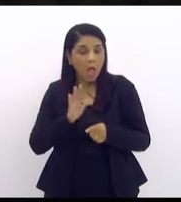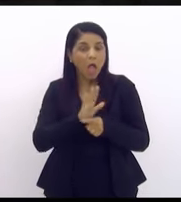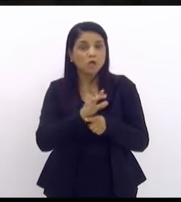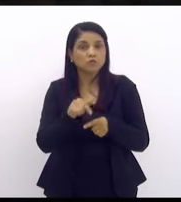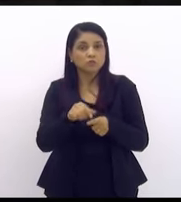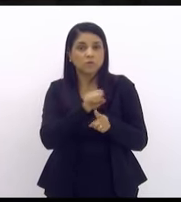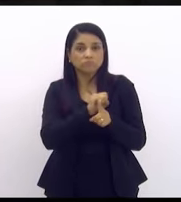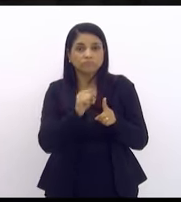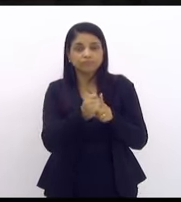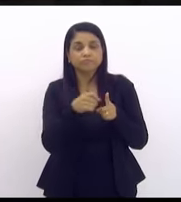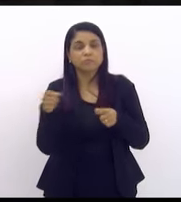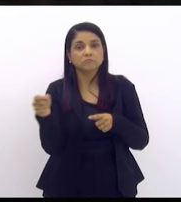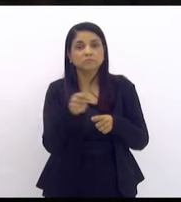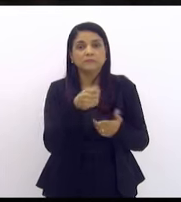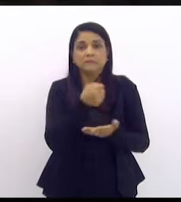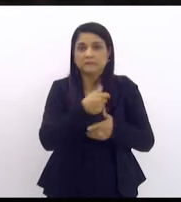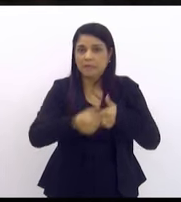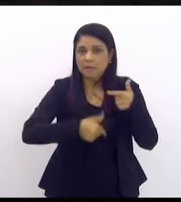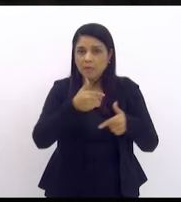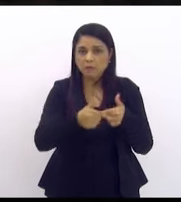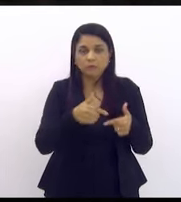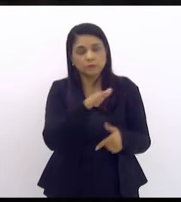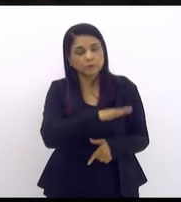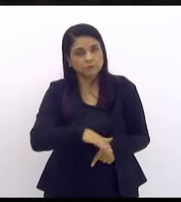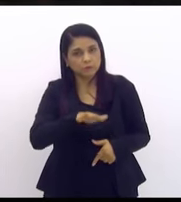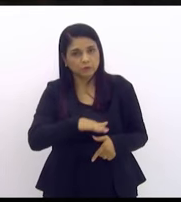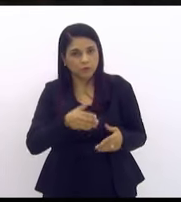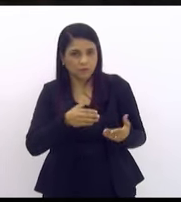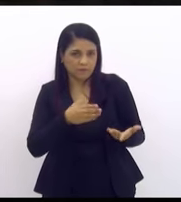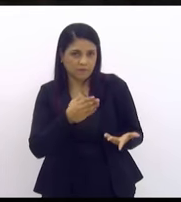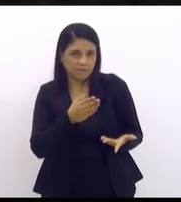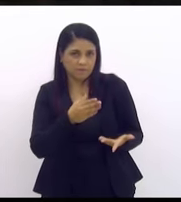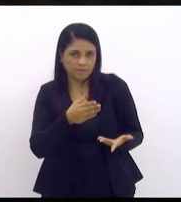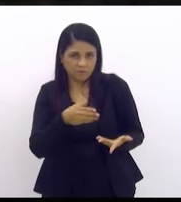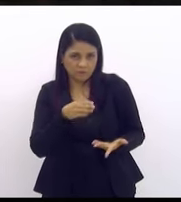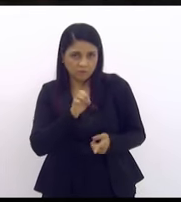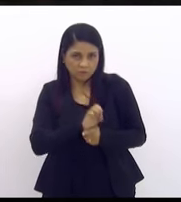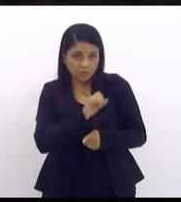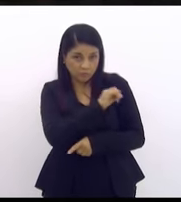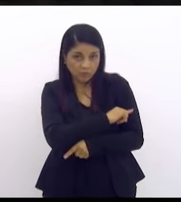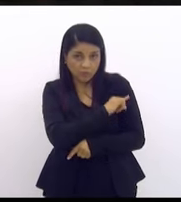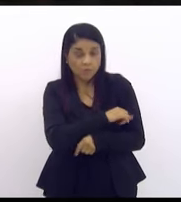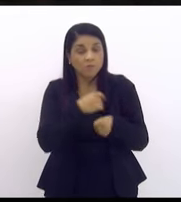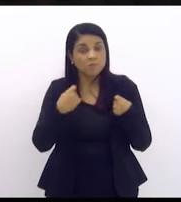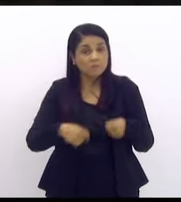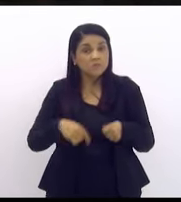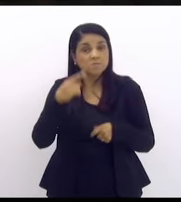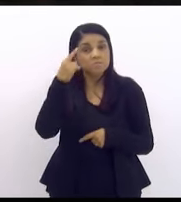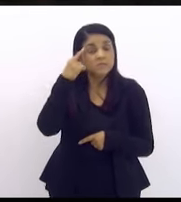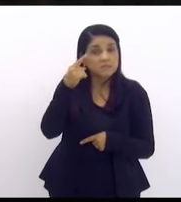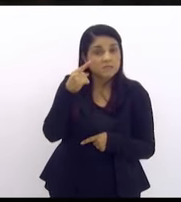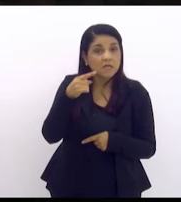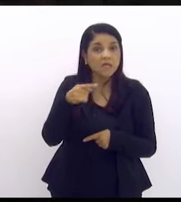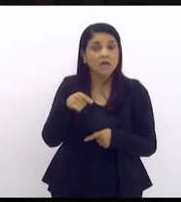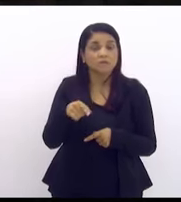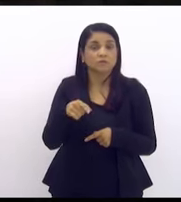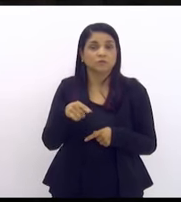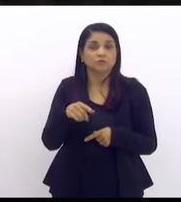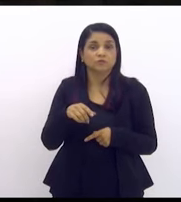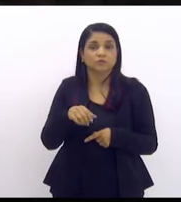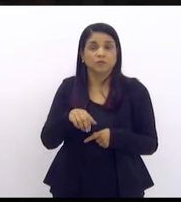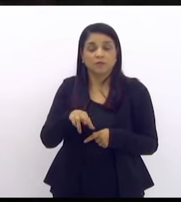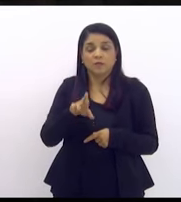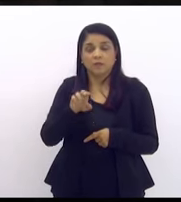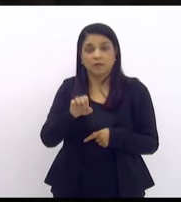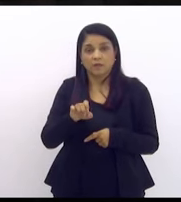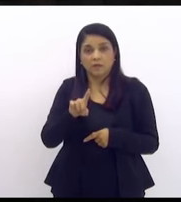social para o trabalhador e para a juventude fluminense. É preciso pensar também os grandes credores da dívida ativa